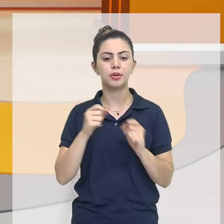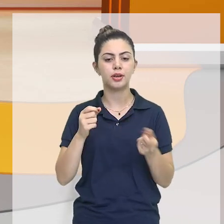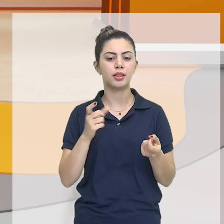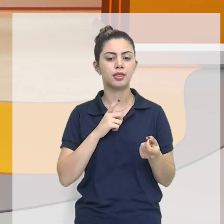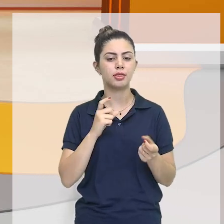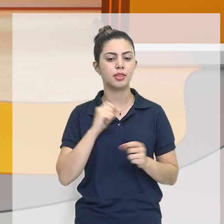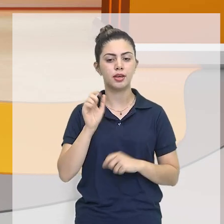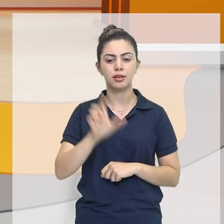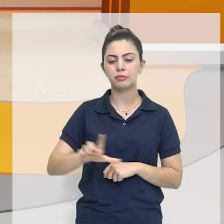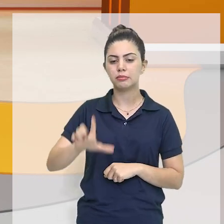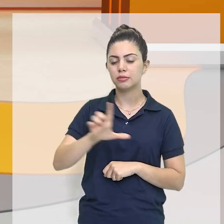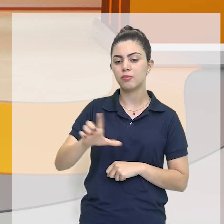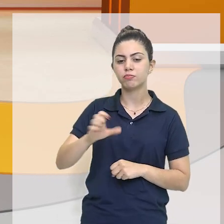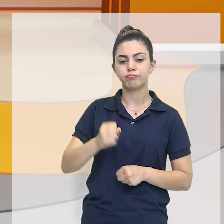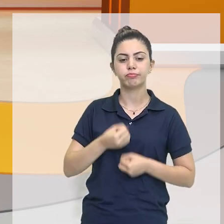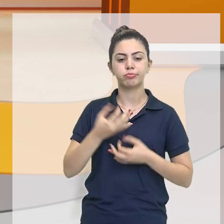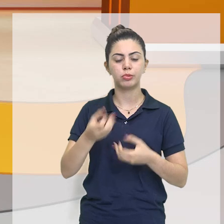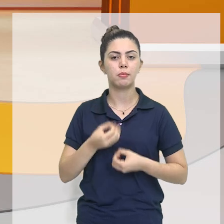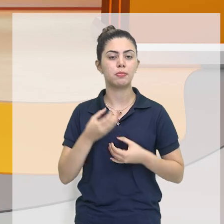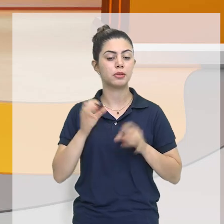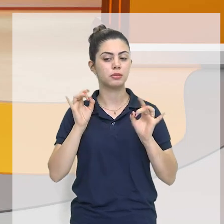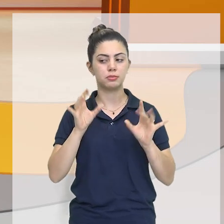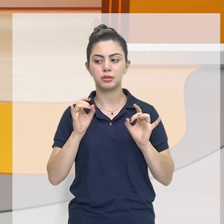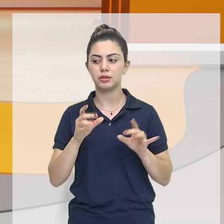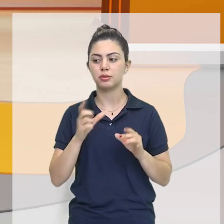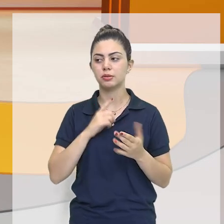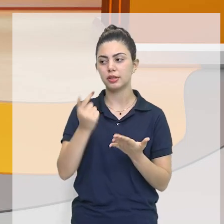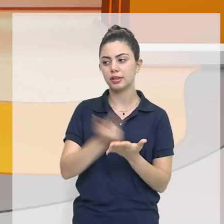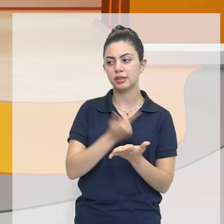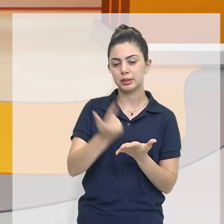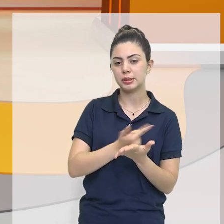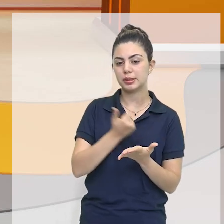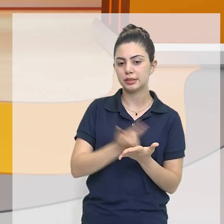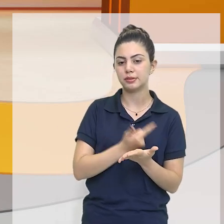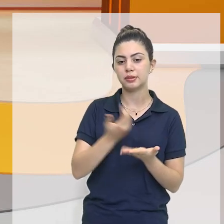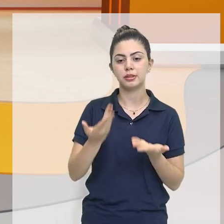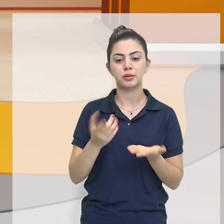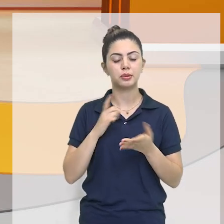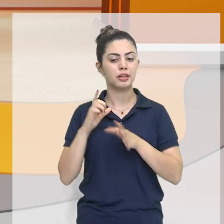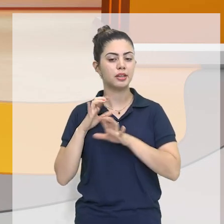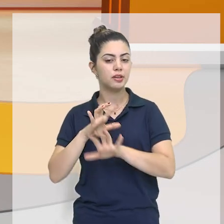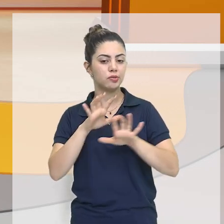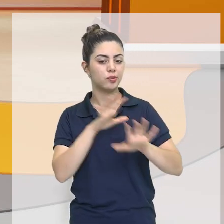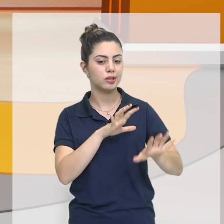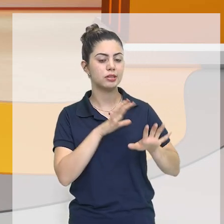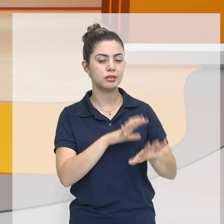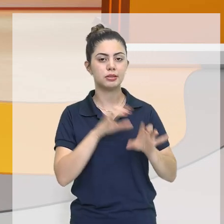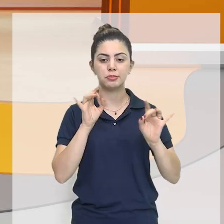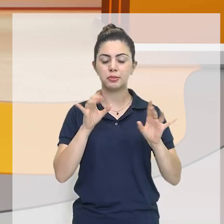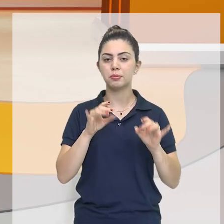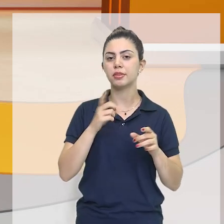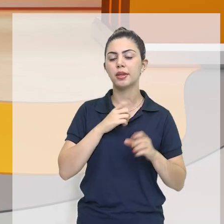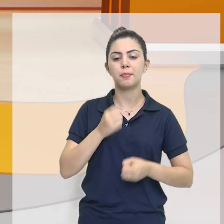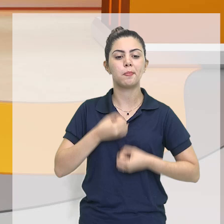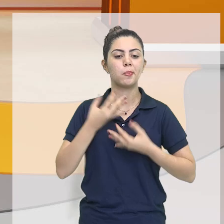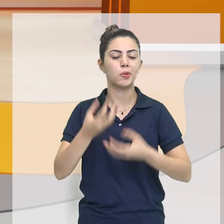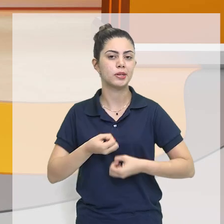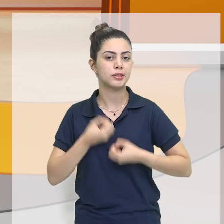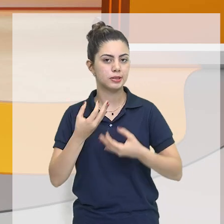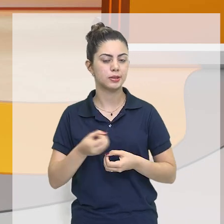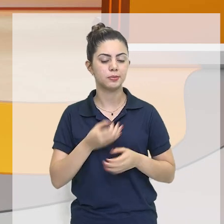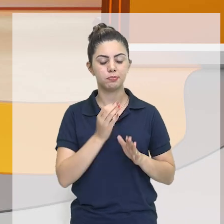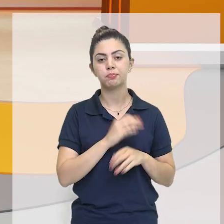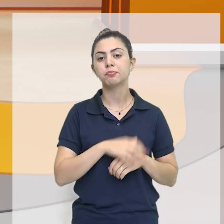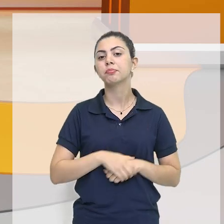literárias e que influenciaram inúmeras narrativas épicas e poéticas subsequentes.